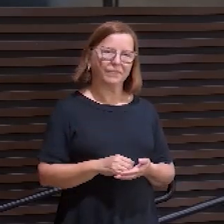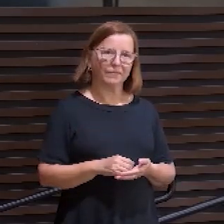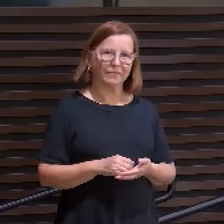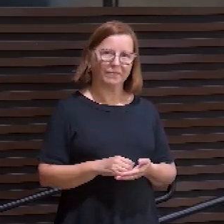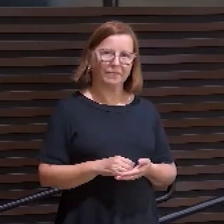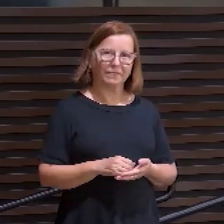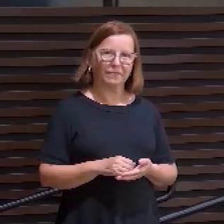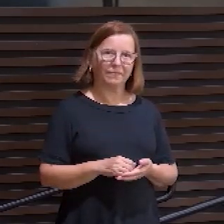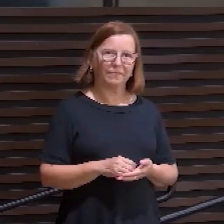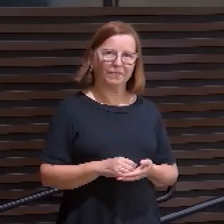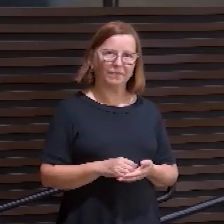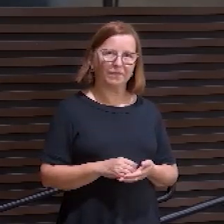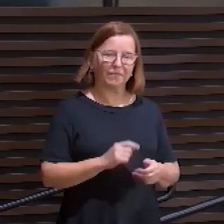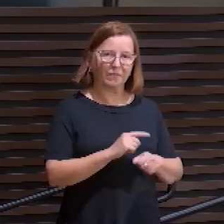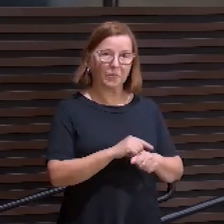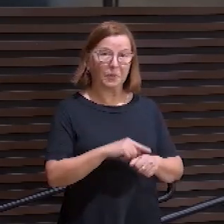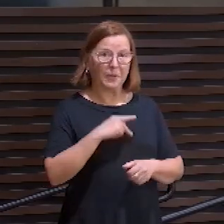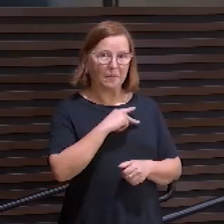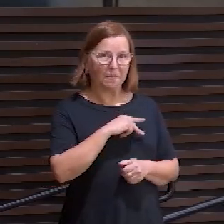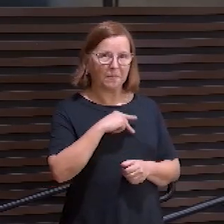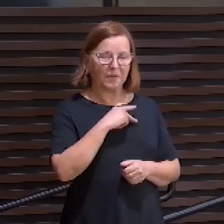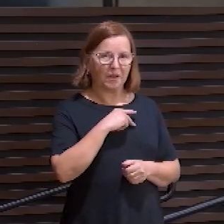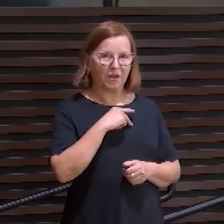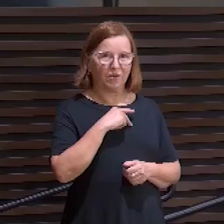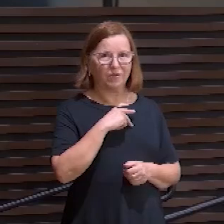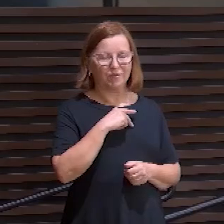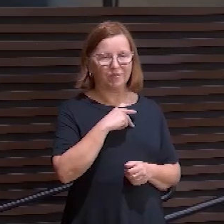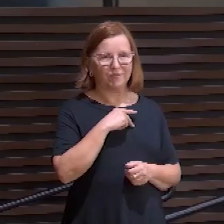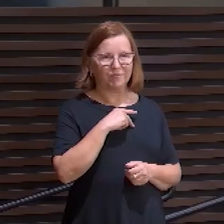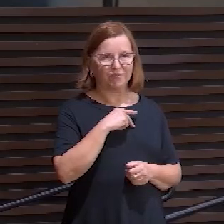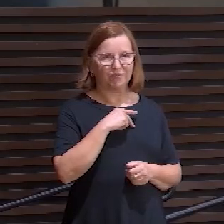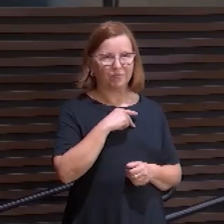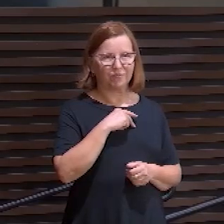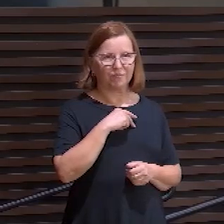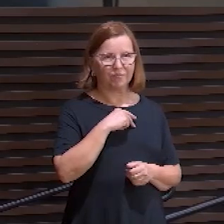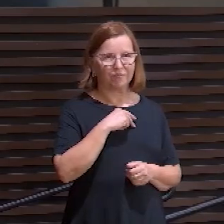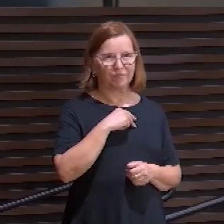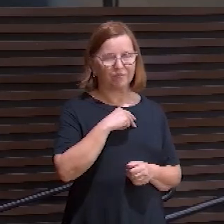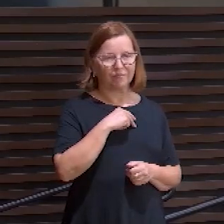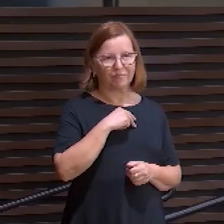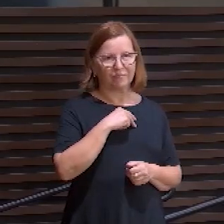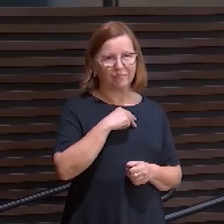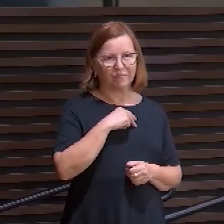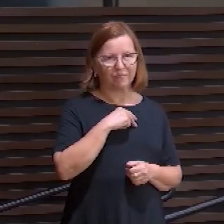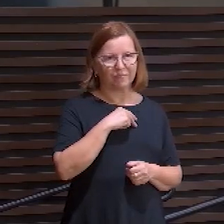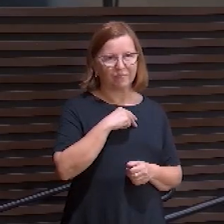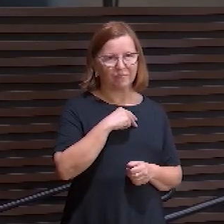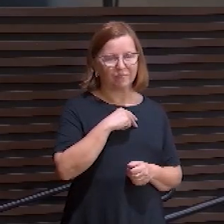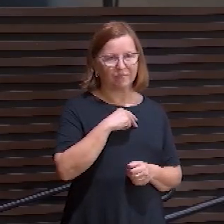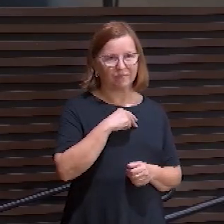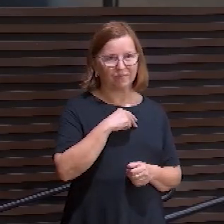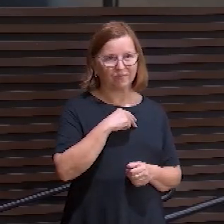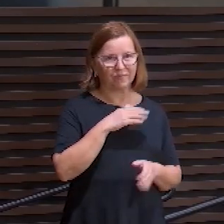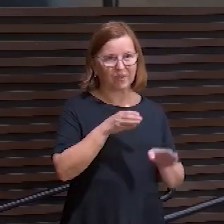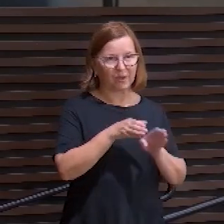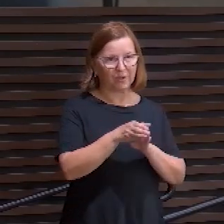quando o apóstolo Paulo está chamando a atenção da igreja em